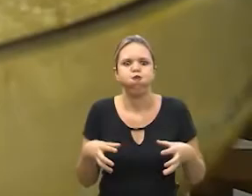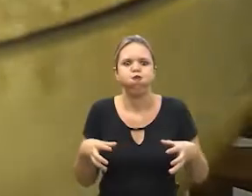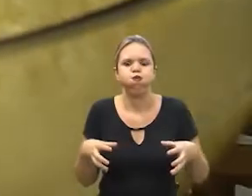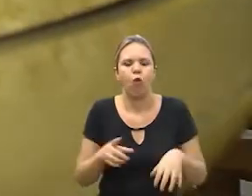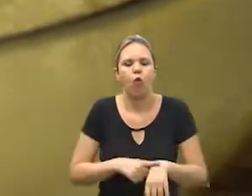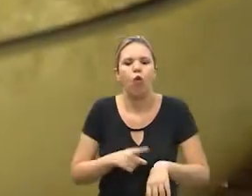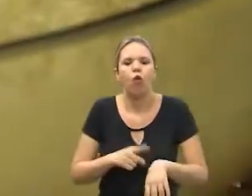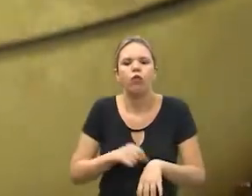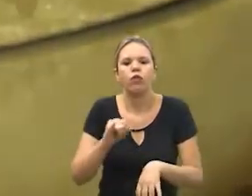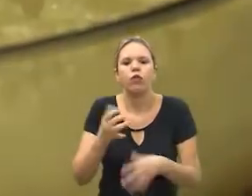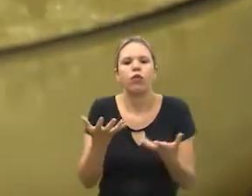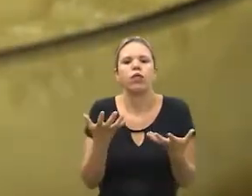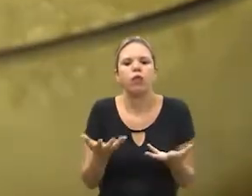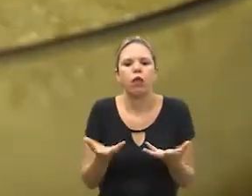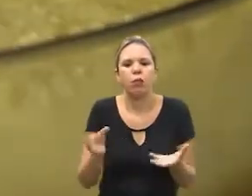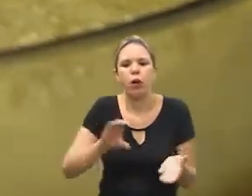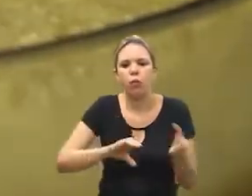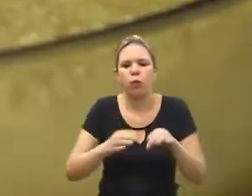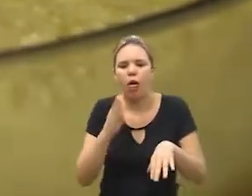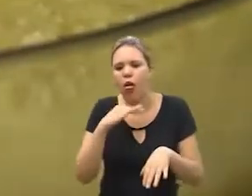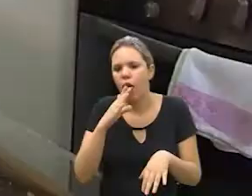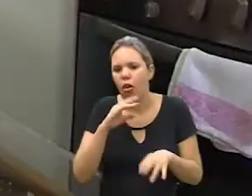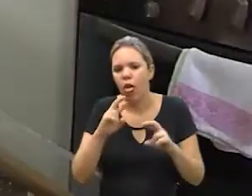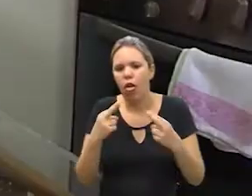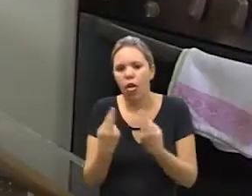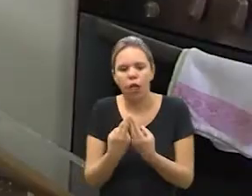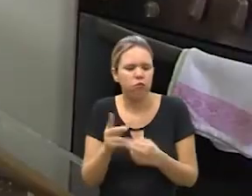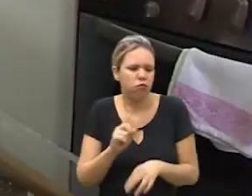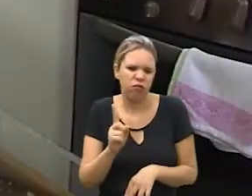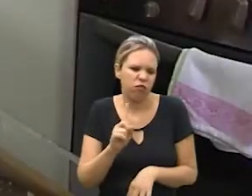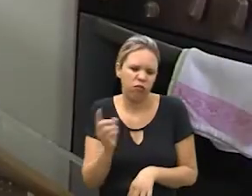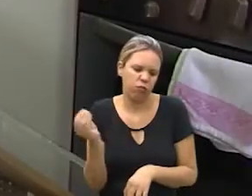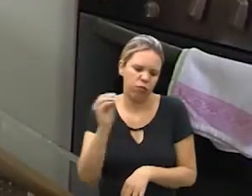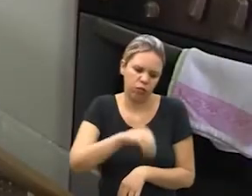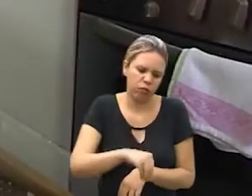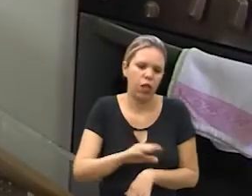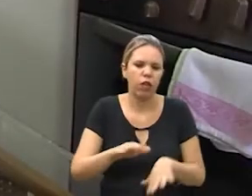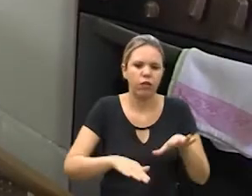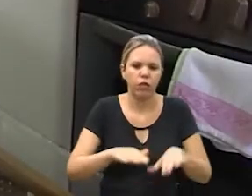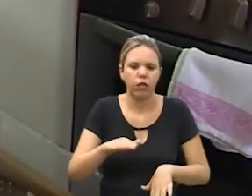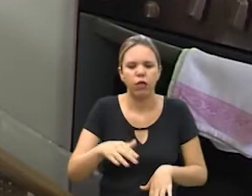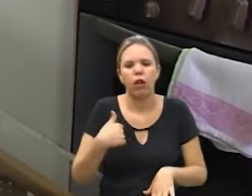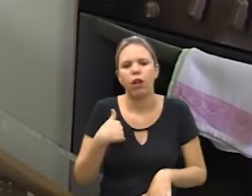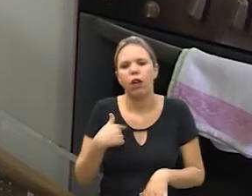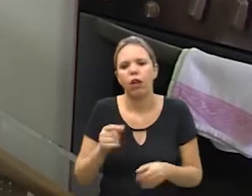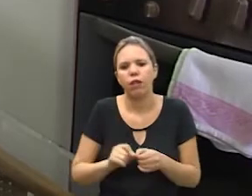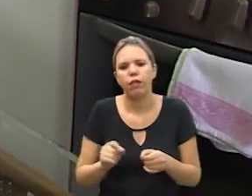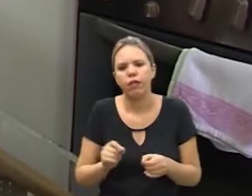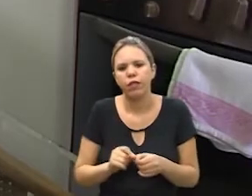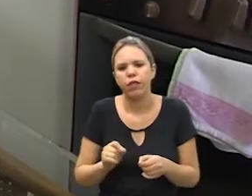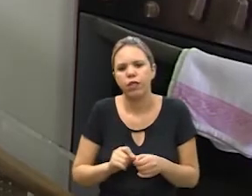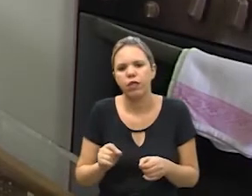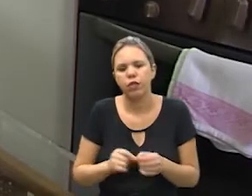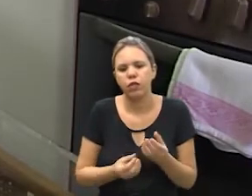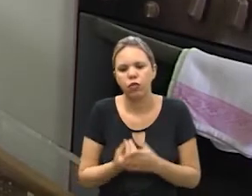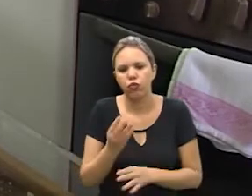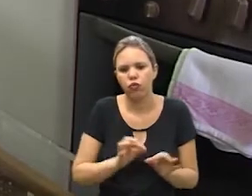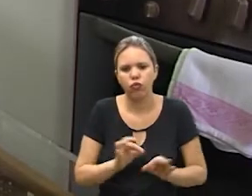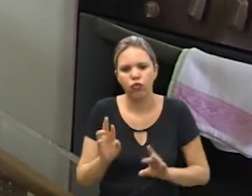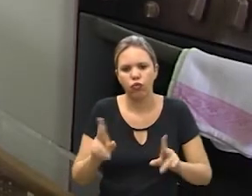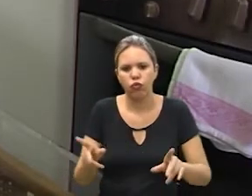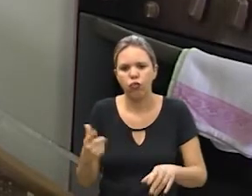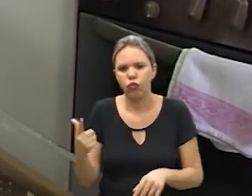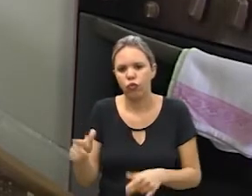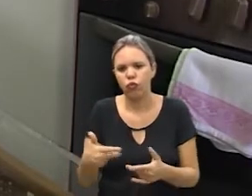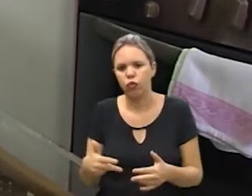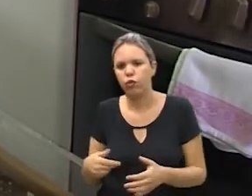Nesse momento, se eu quiser colocar alguma pimentinha, pimenta do reino... Eu não costumo pôr. Não. Porque às vezes eu acabo fazendo, quando quero inventar uma coisa